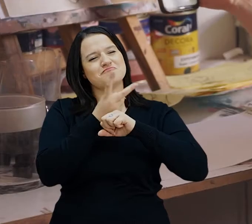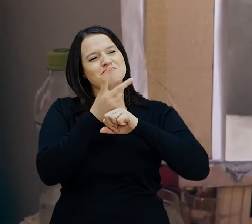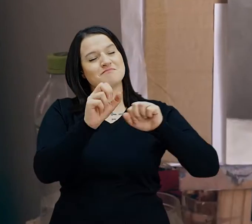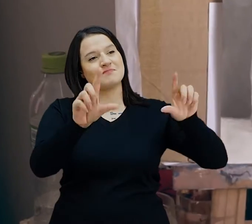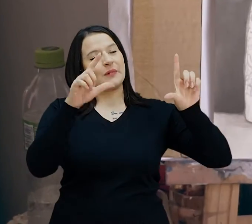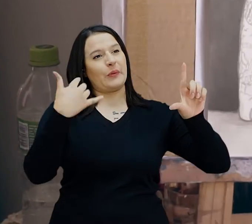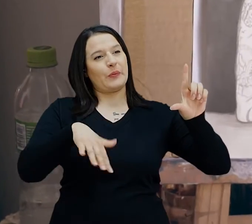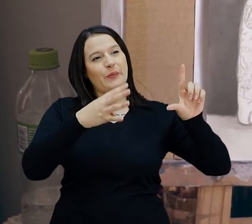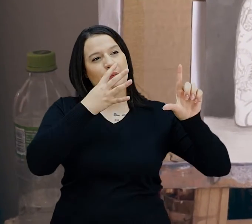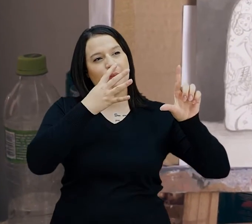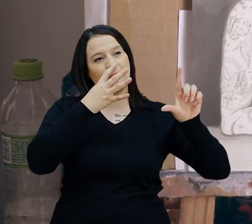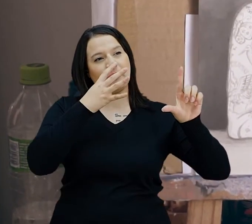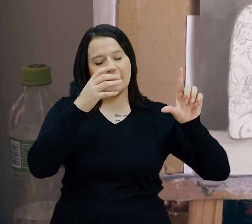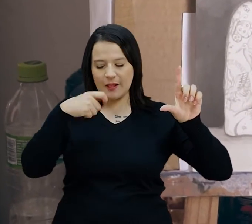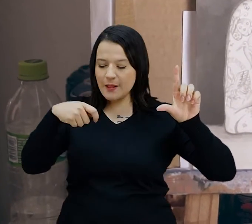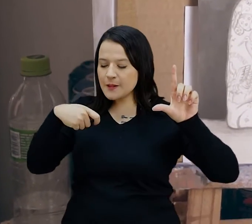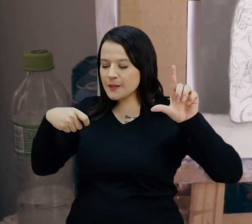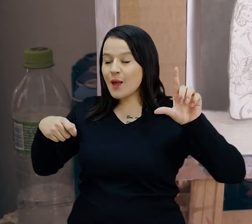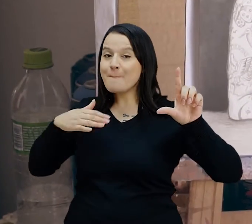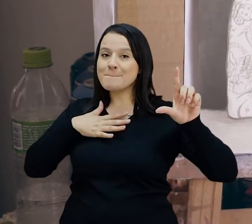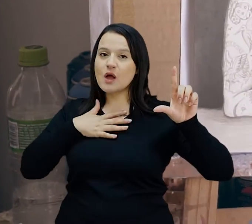essa foto que eu achei na internet,